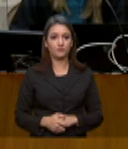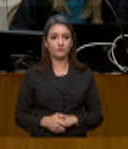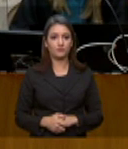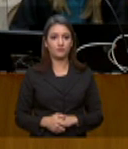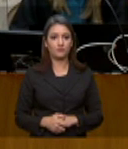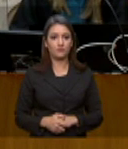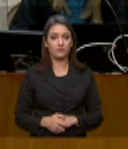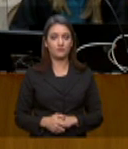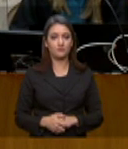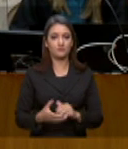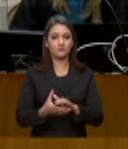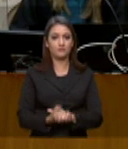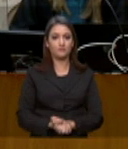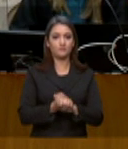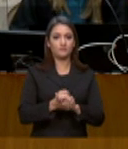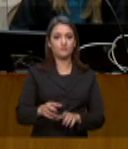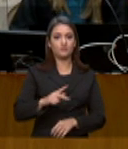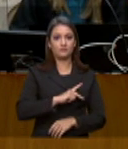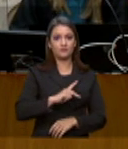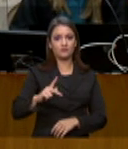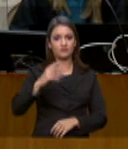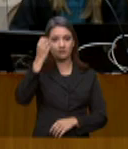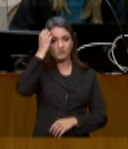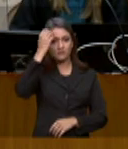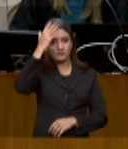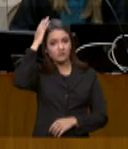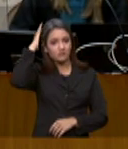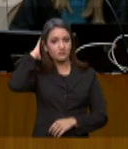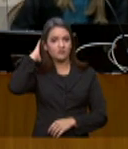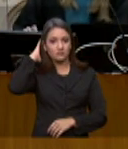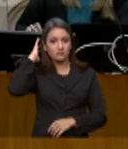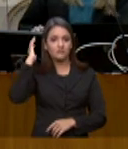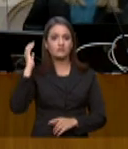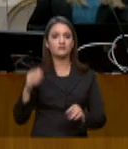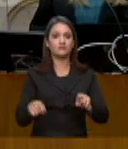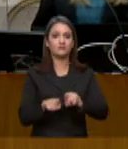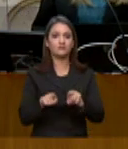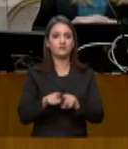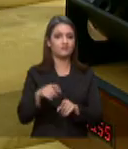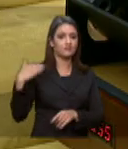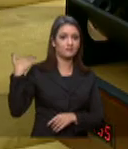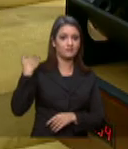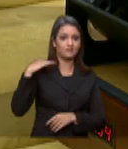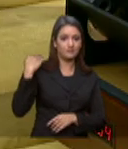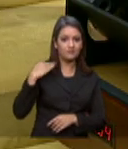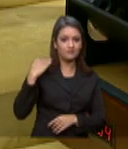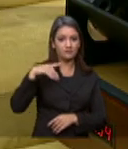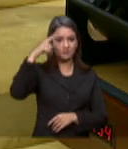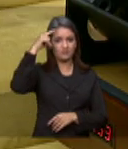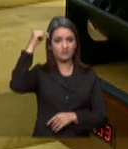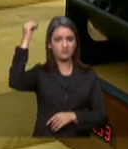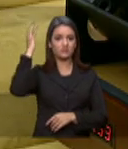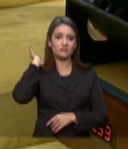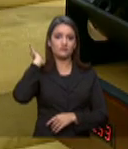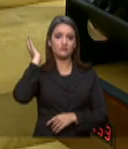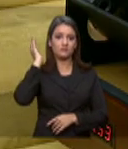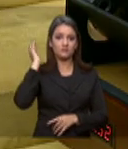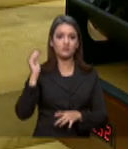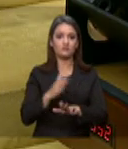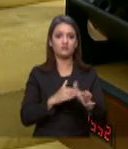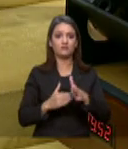Excelentíssimo senhor presidente, ministro Luiz Fux, excelentíssima senhora relatora, ministra Carmen Lúcia, excelentíssima ministra Rosa Weber, excelentíssimos